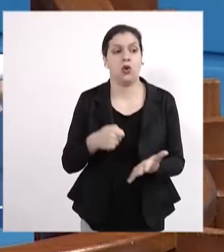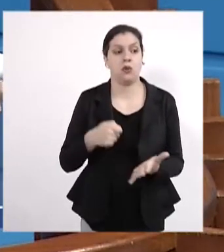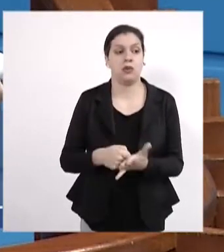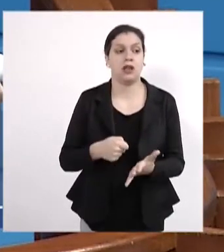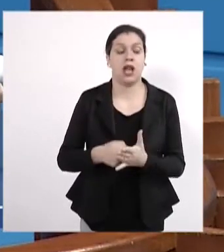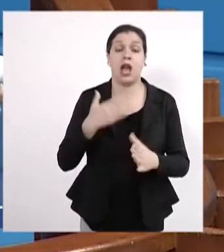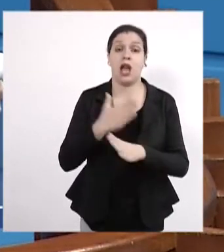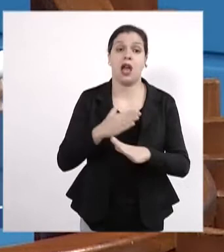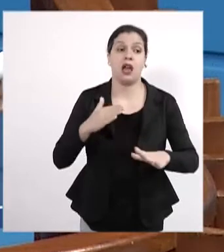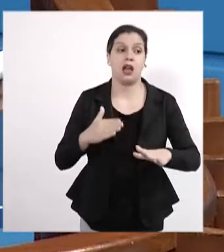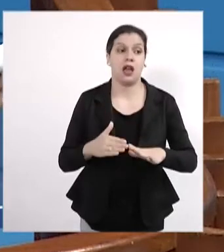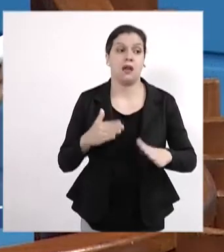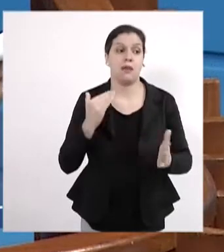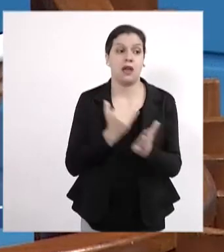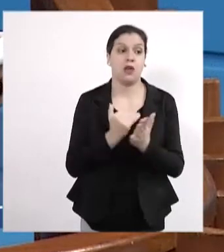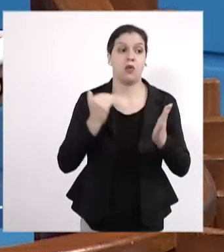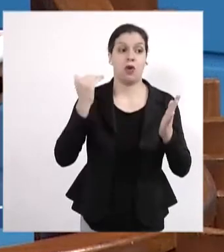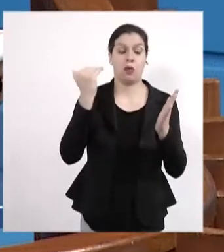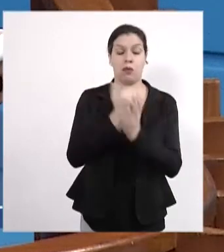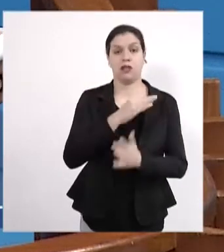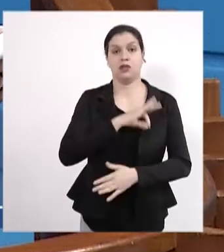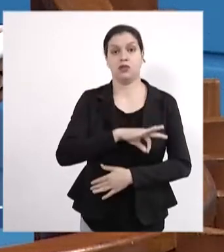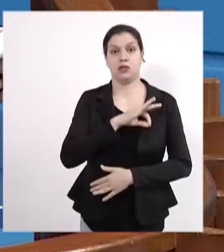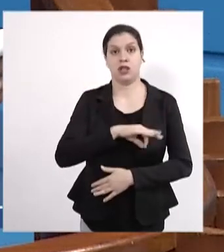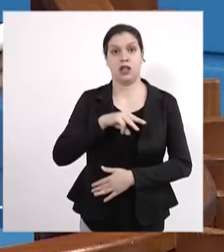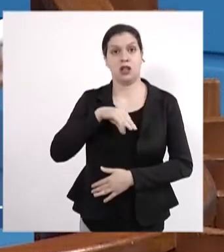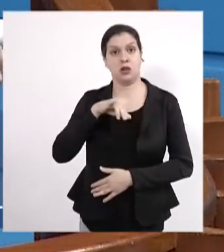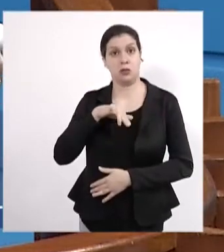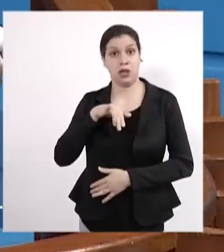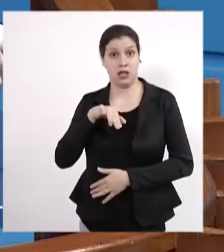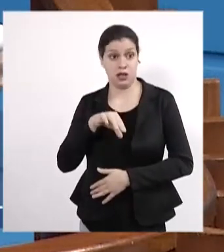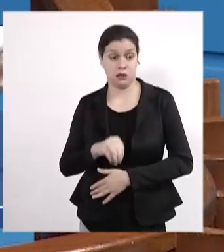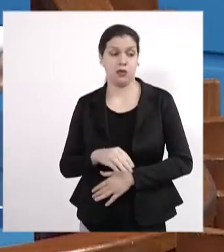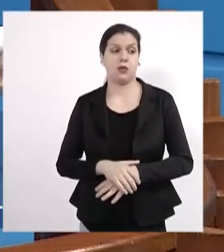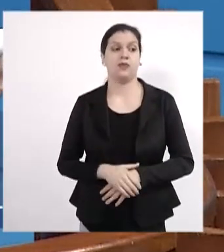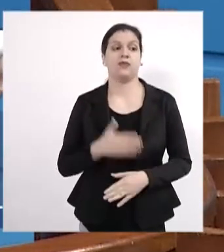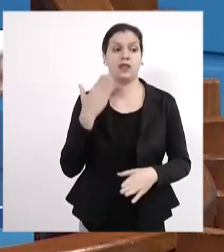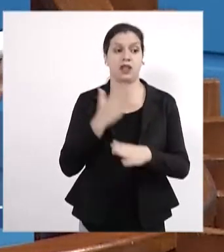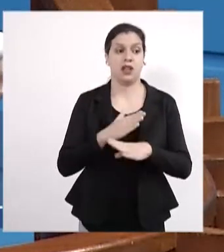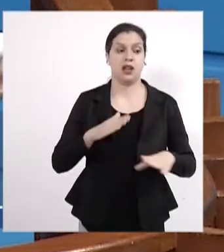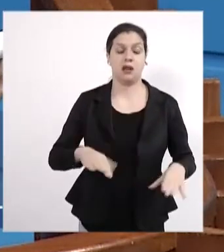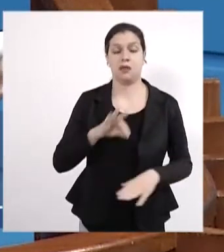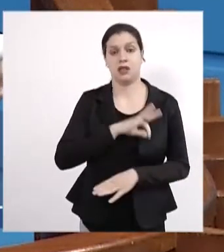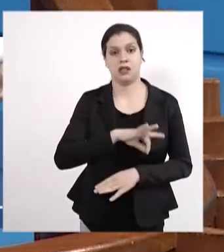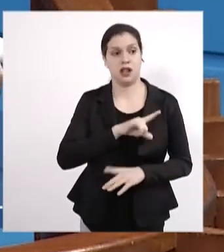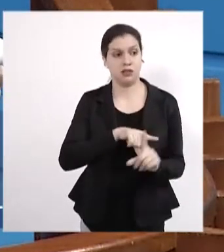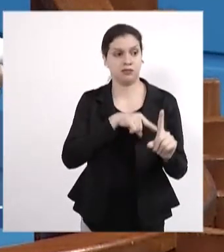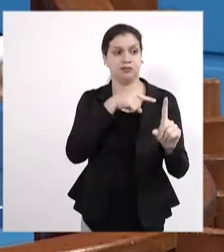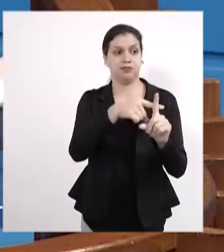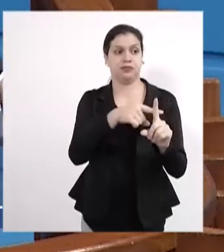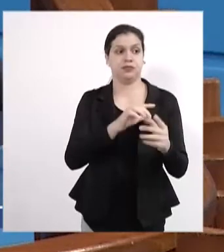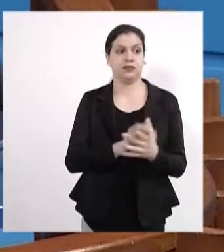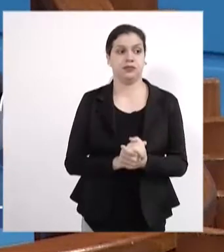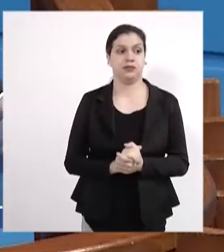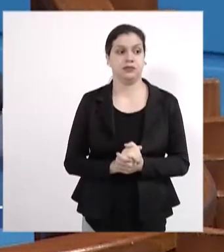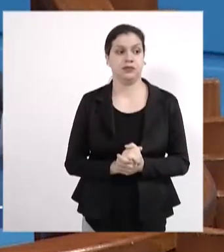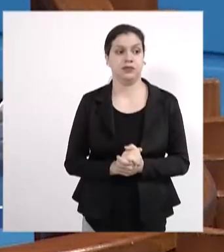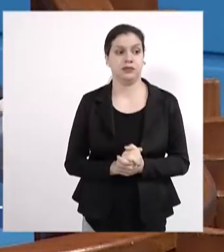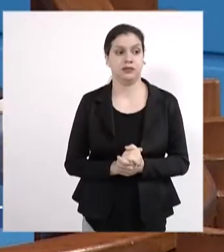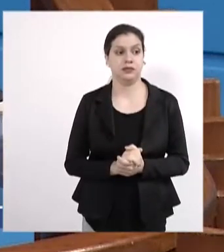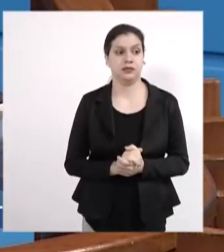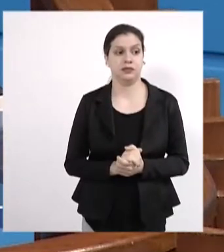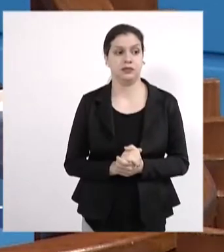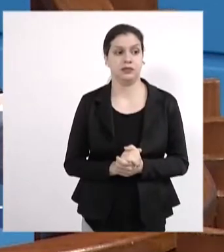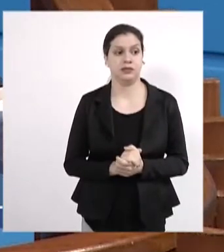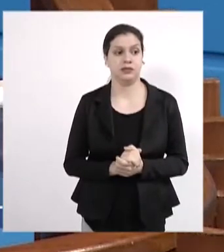acabar com o aumento real do salário mínimo, acabar com promoções e reduzir o salário e a jornada de trabalho